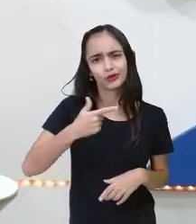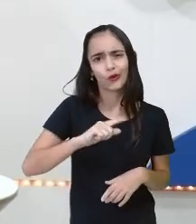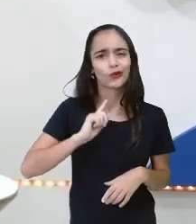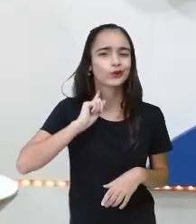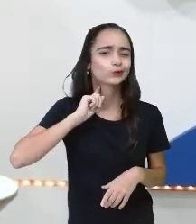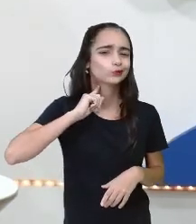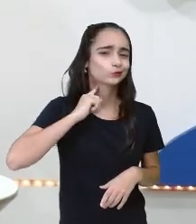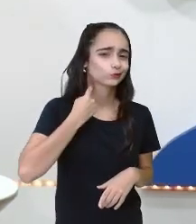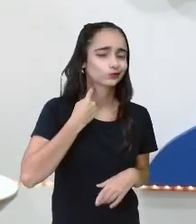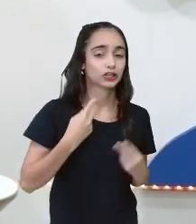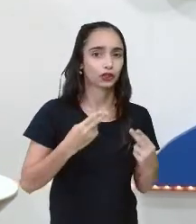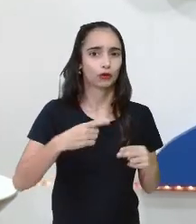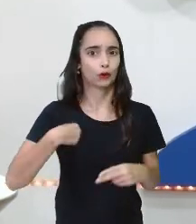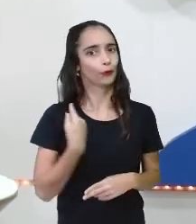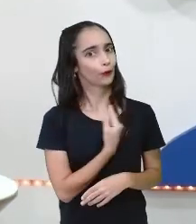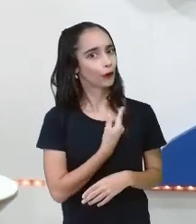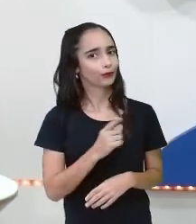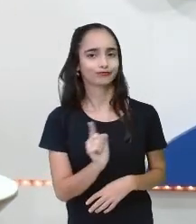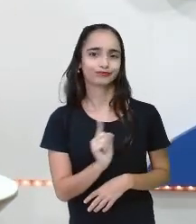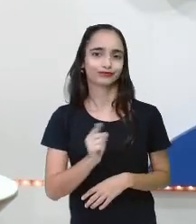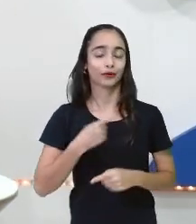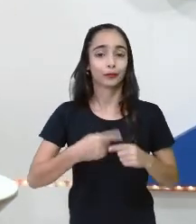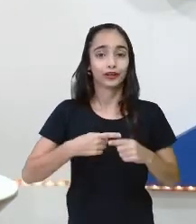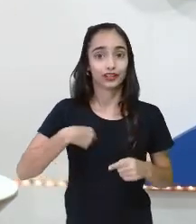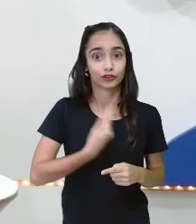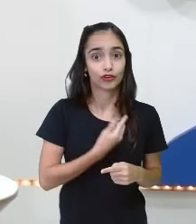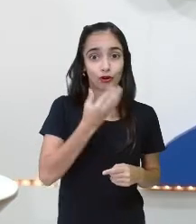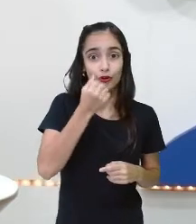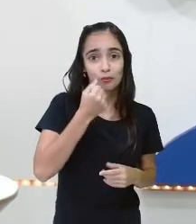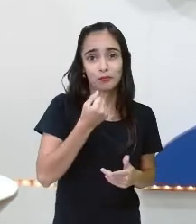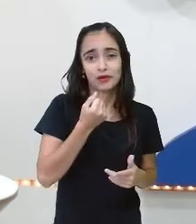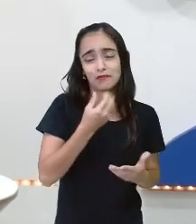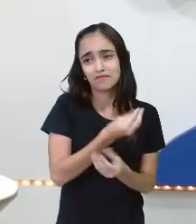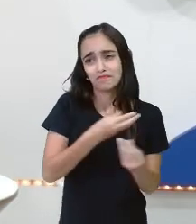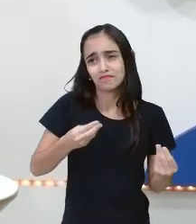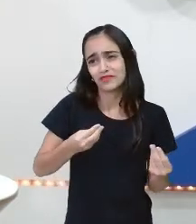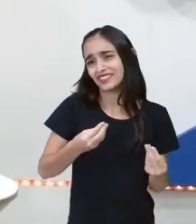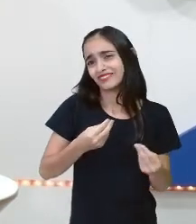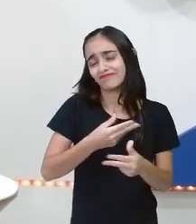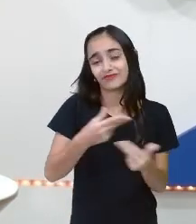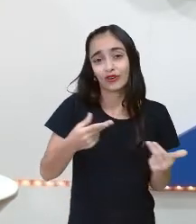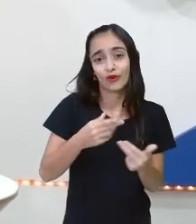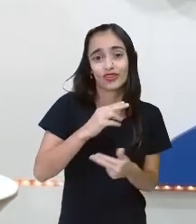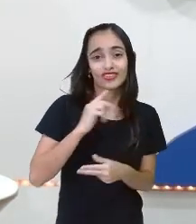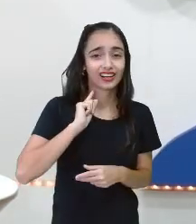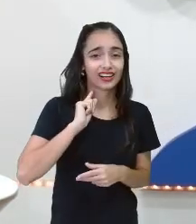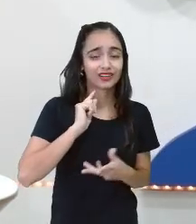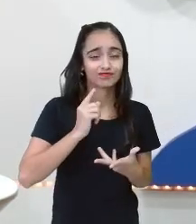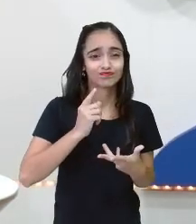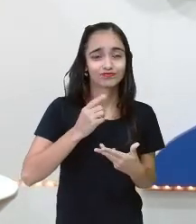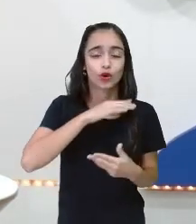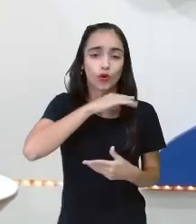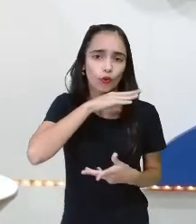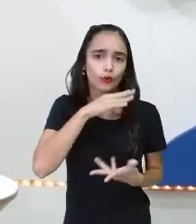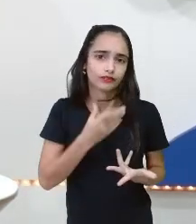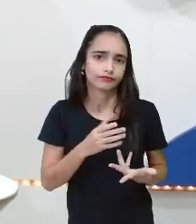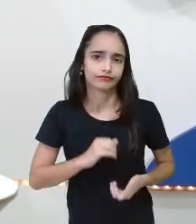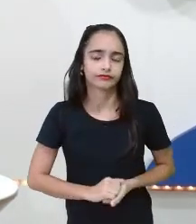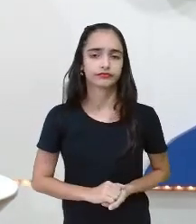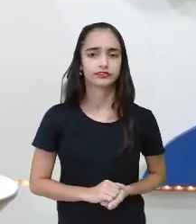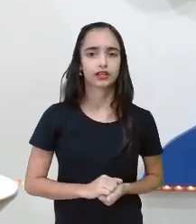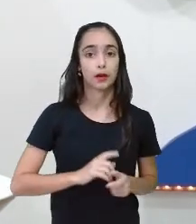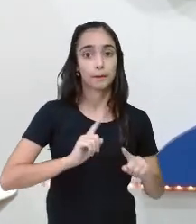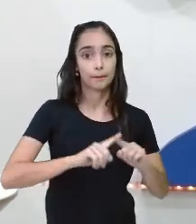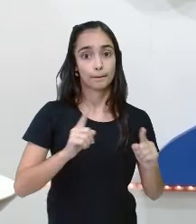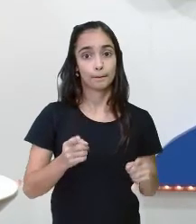nosso, não é? Porque como a gente come muito produto industrializado, acaba que... fica poluído. Né? Pois é. Mas os dos